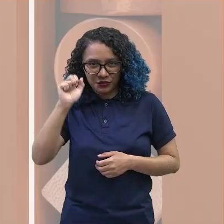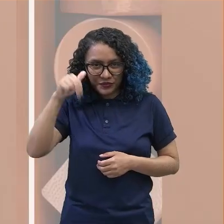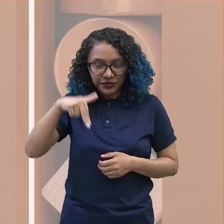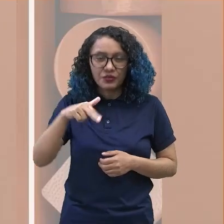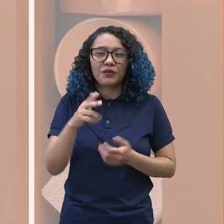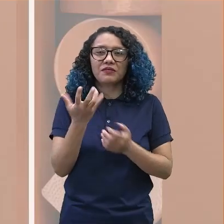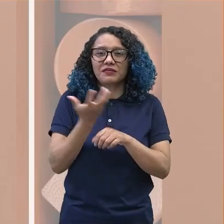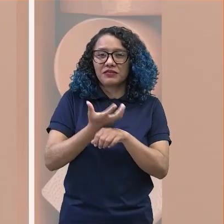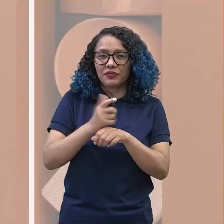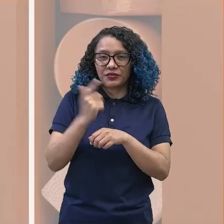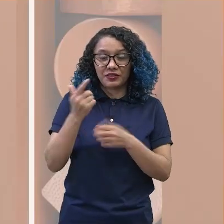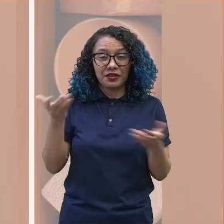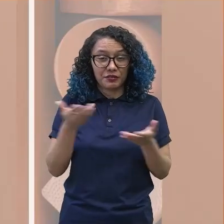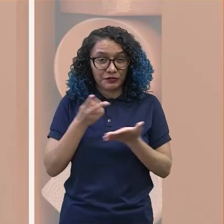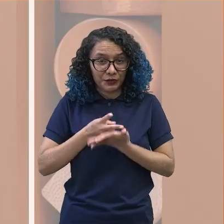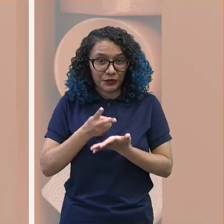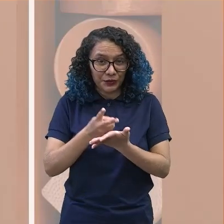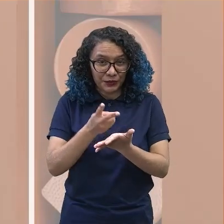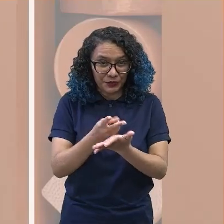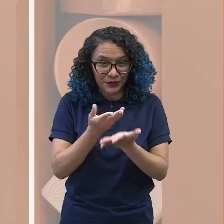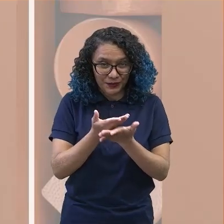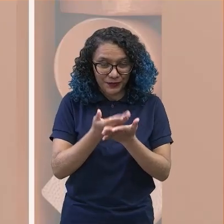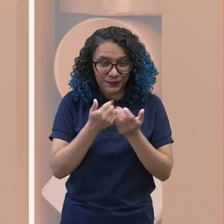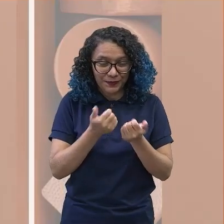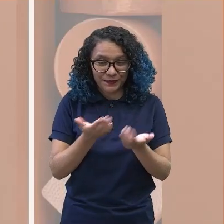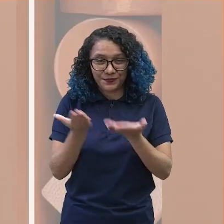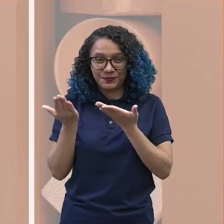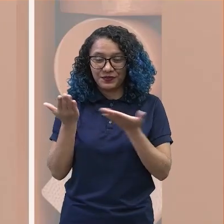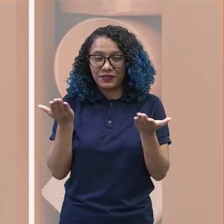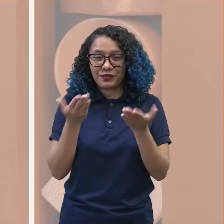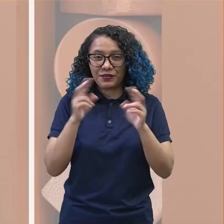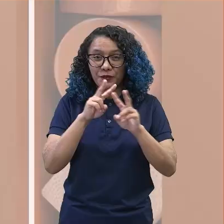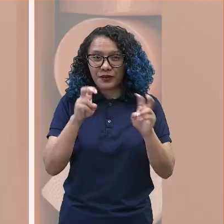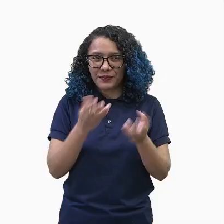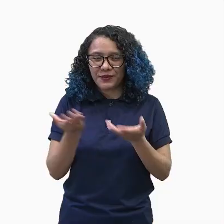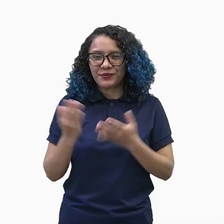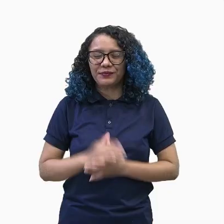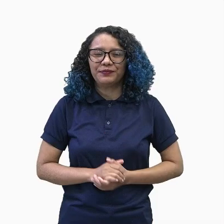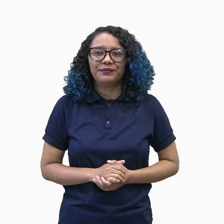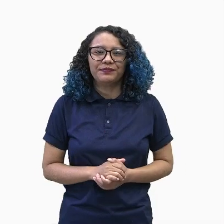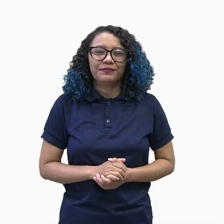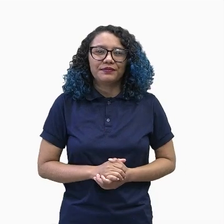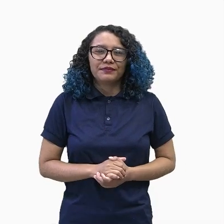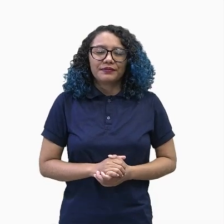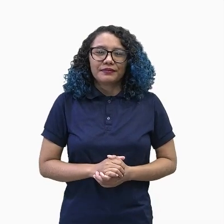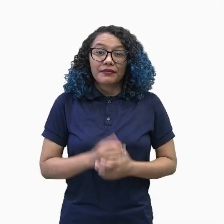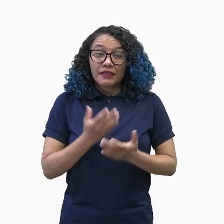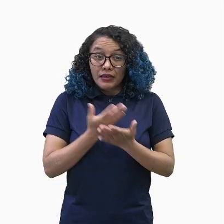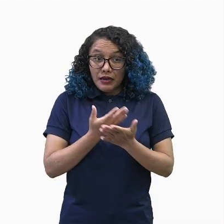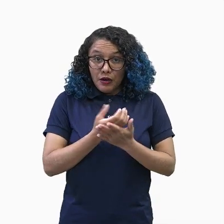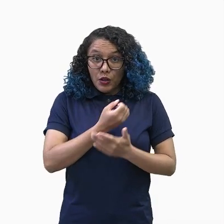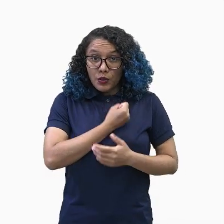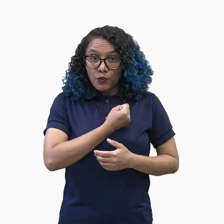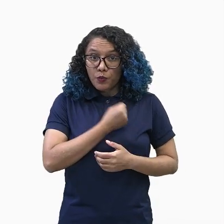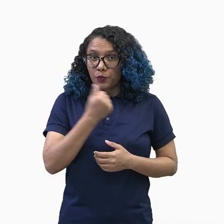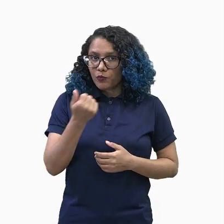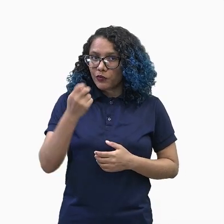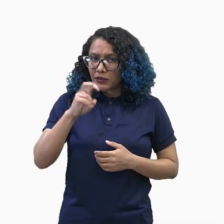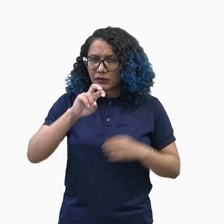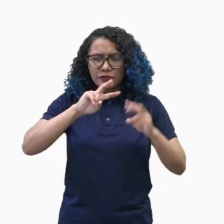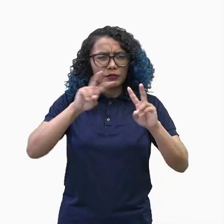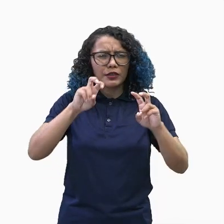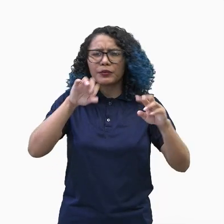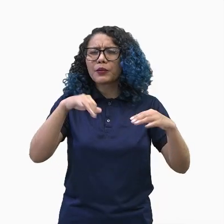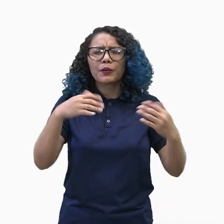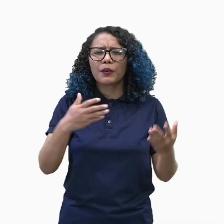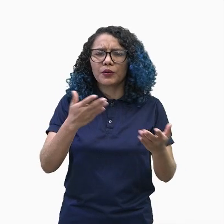e eu vou dar continuidade às nossas atividades. Vamos ao objeto de conhecimento da nossa aula. Estamos na aula de número 15, ela tem como objeto